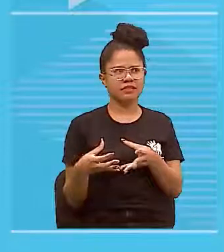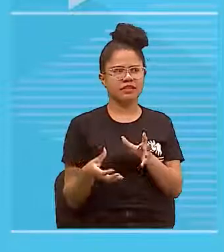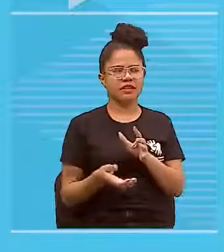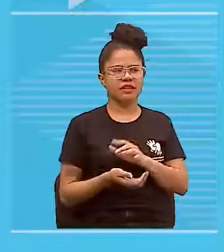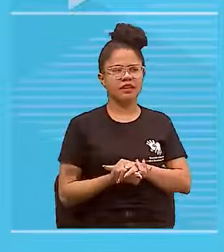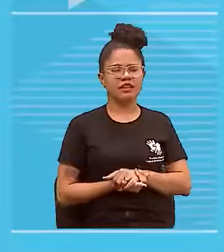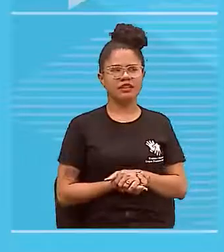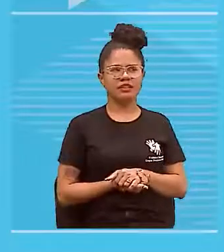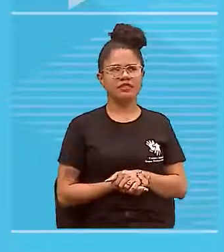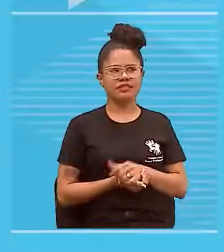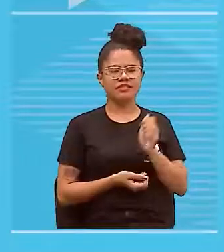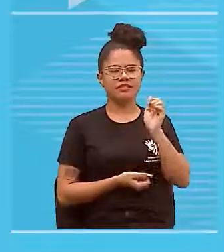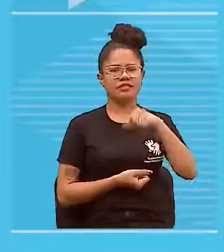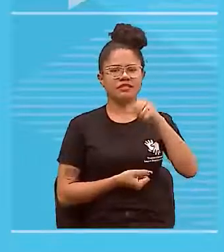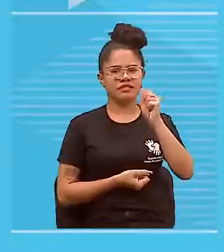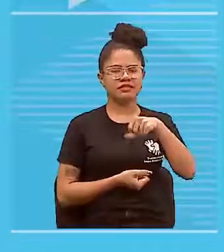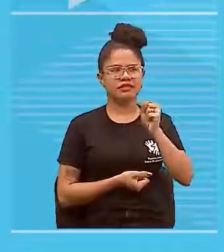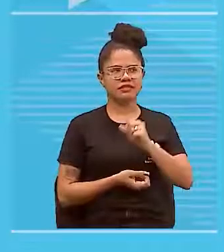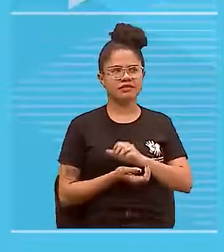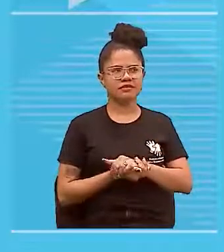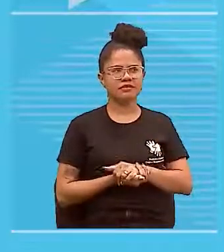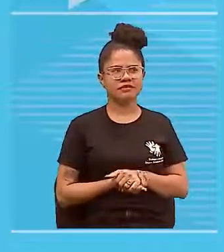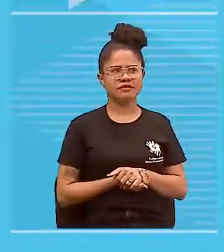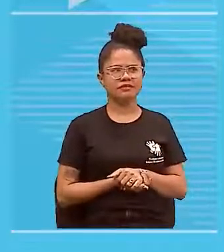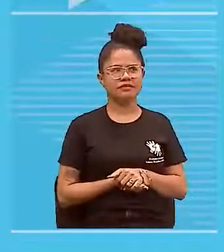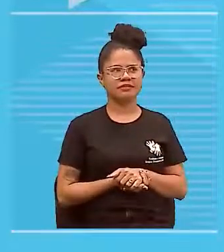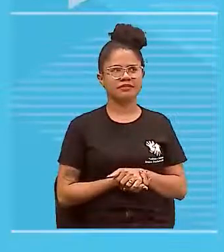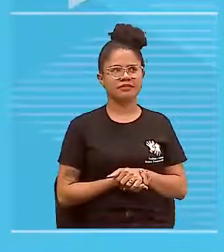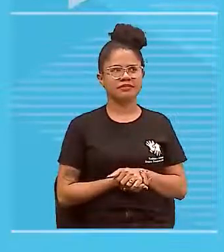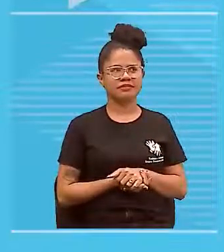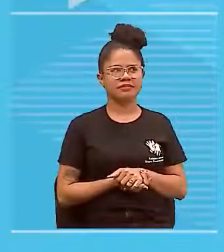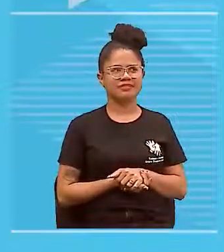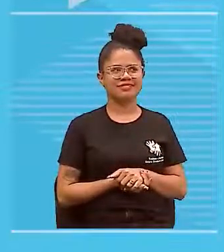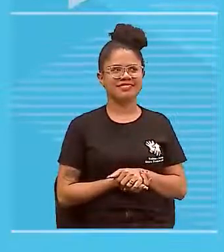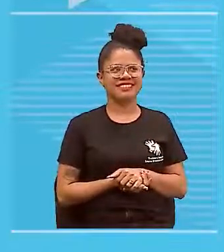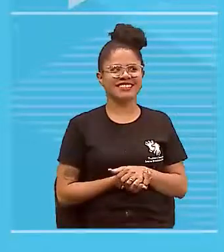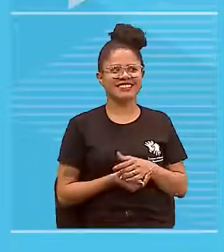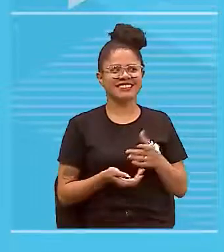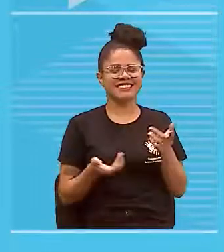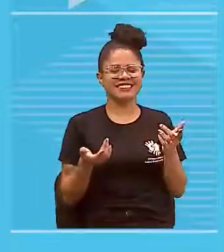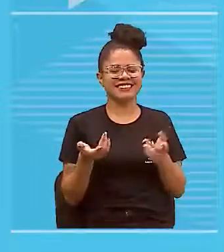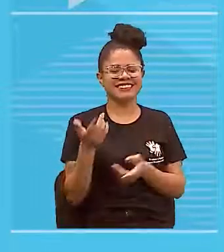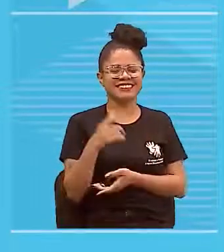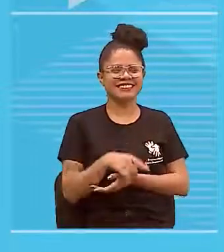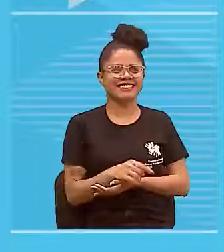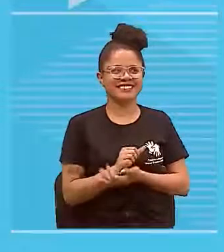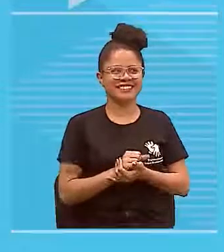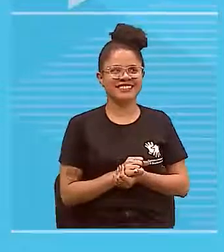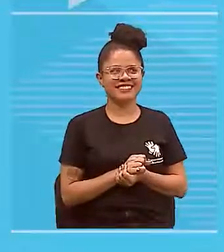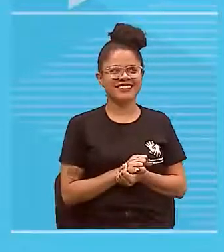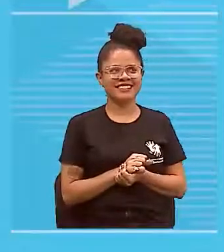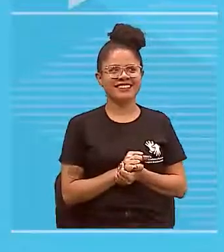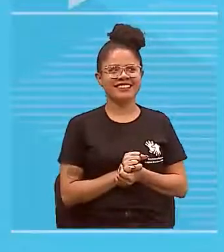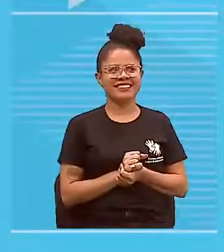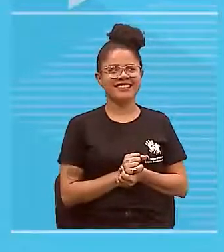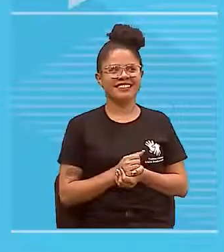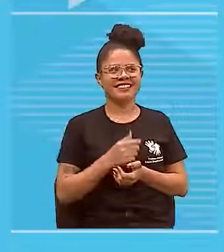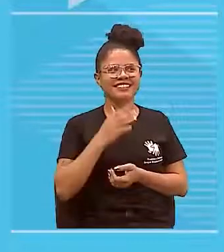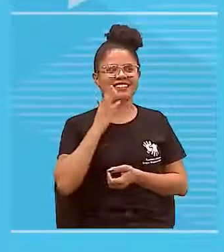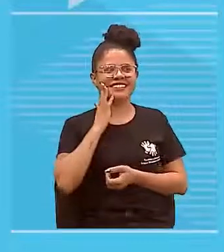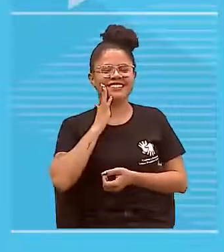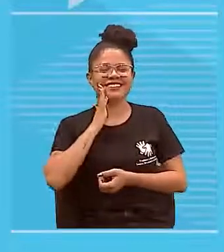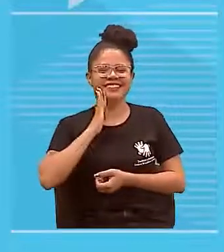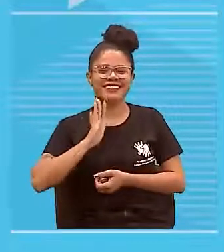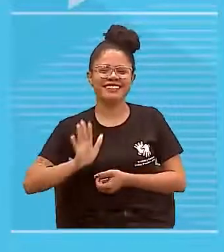acho que é isso né E aqui do outro lado nós temos um